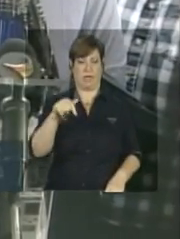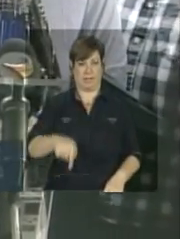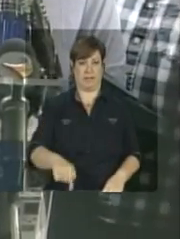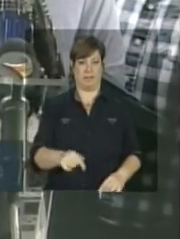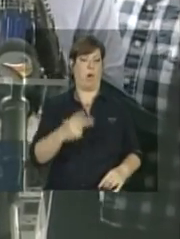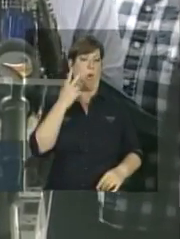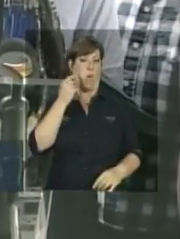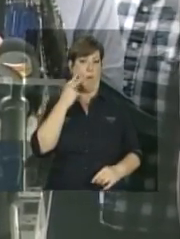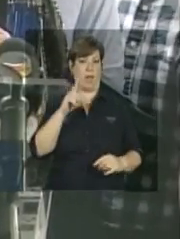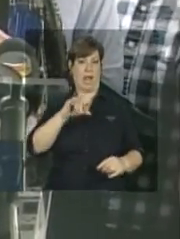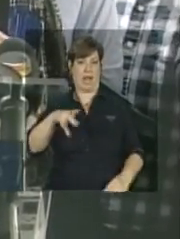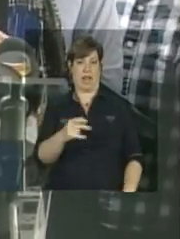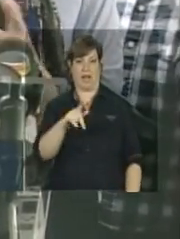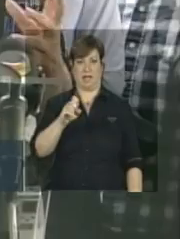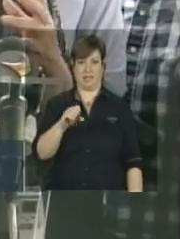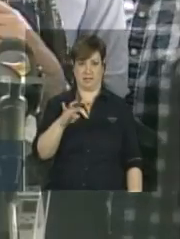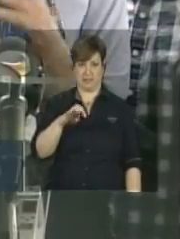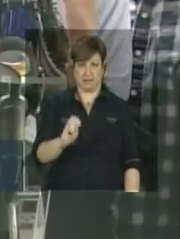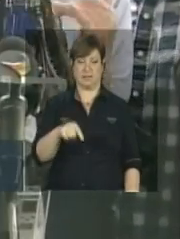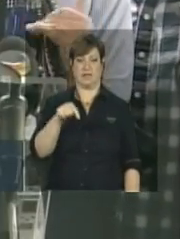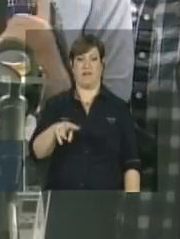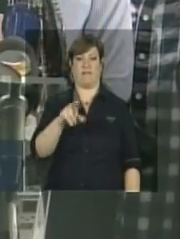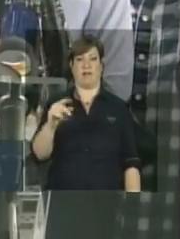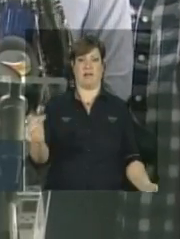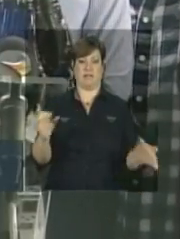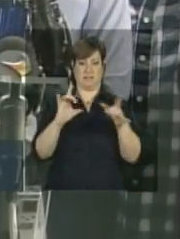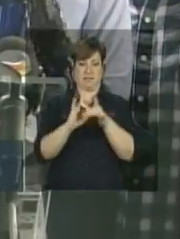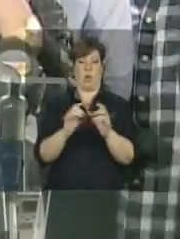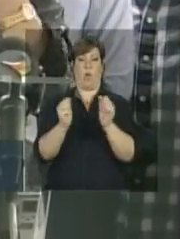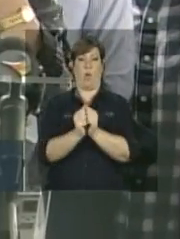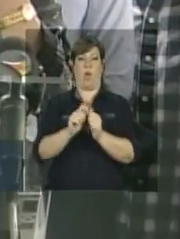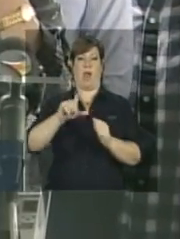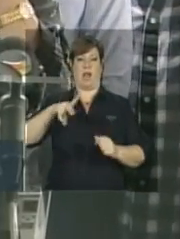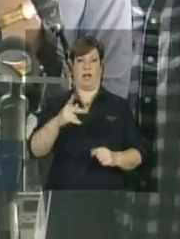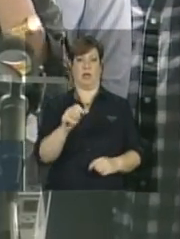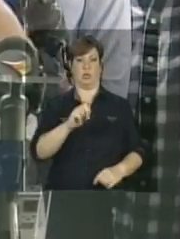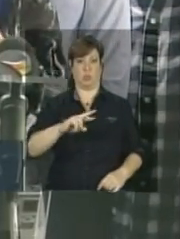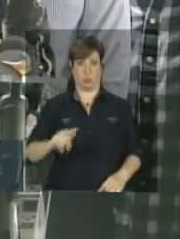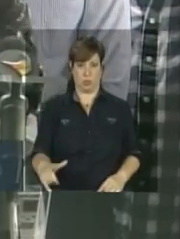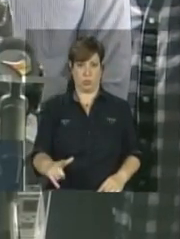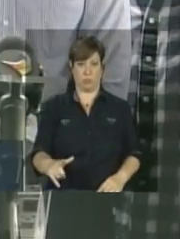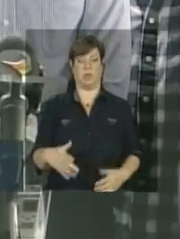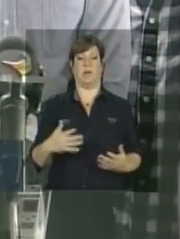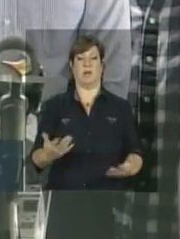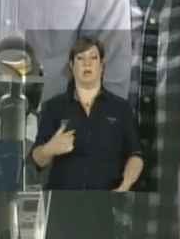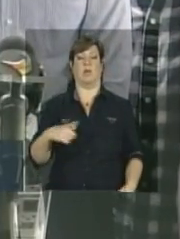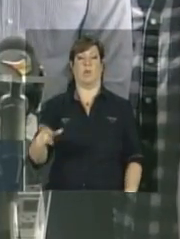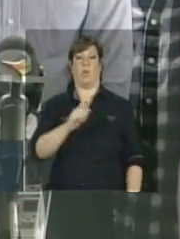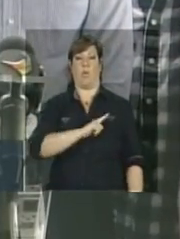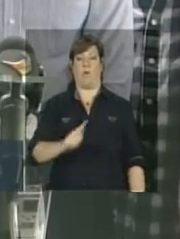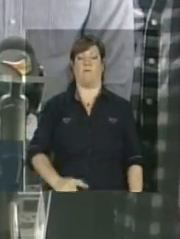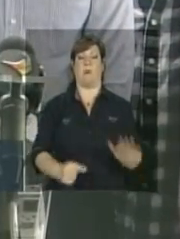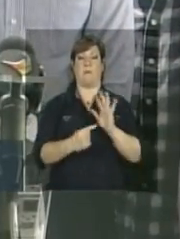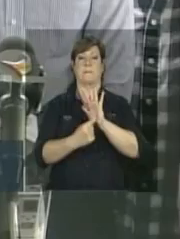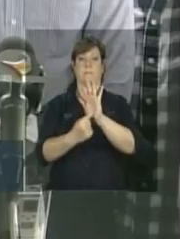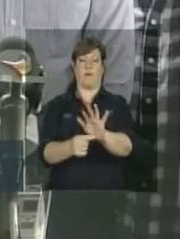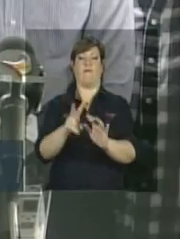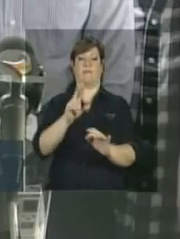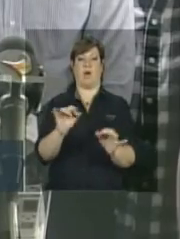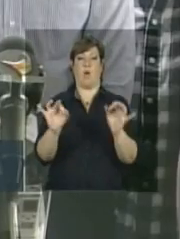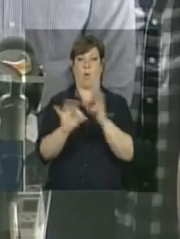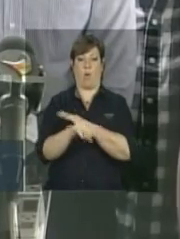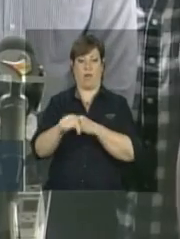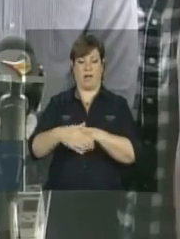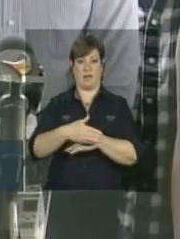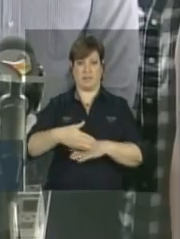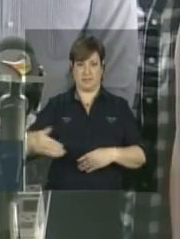linha leste, e que vai se ligar à linha sul, que o governador mostrou que vai ser concluída ainda